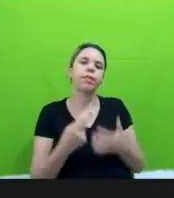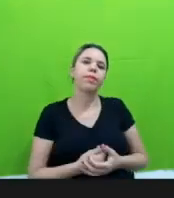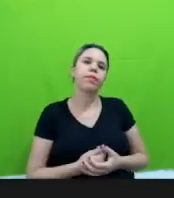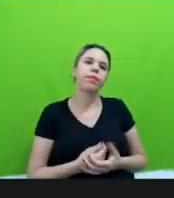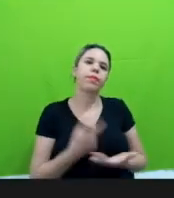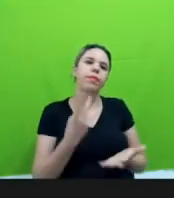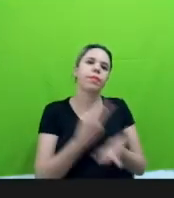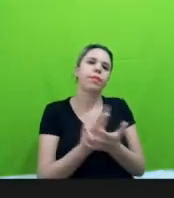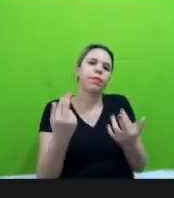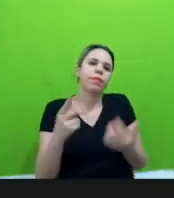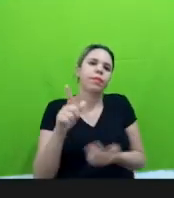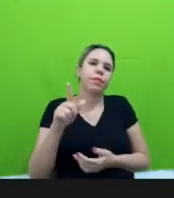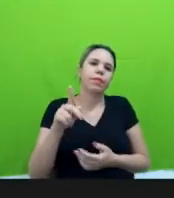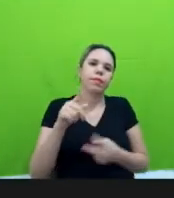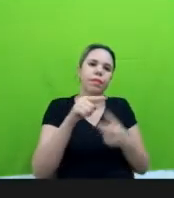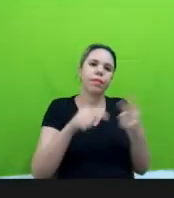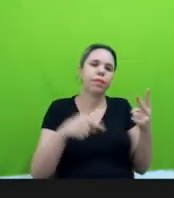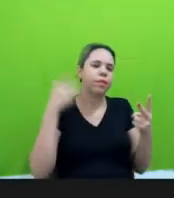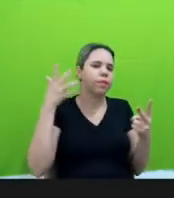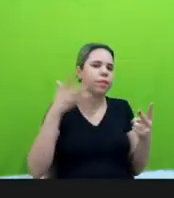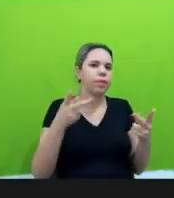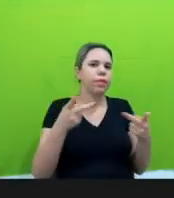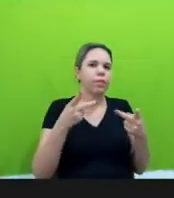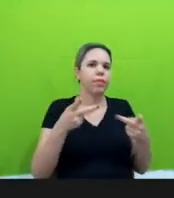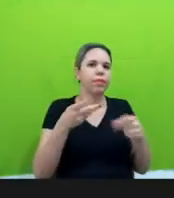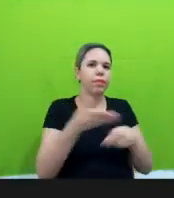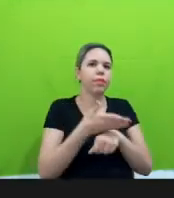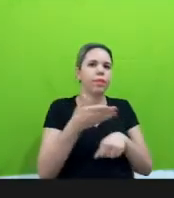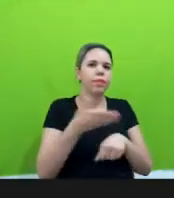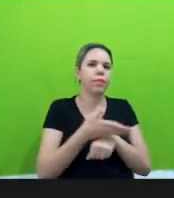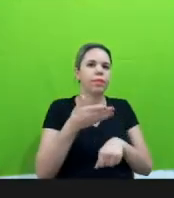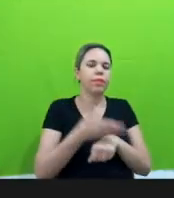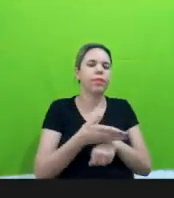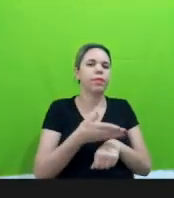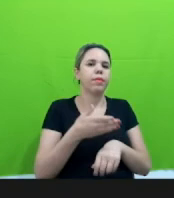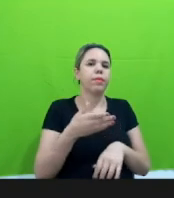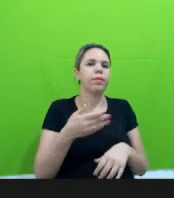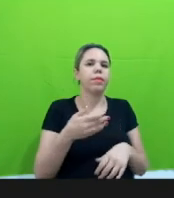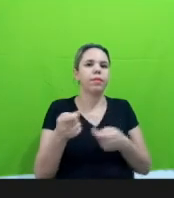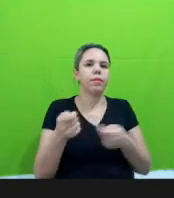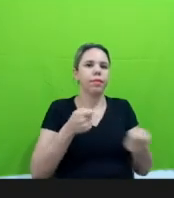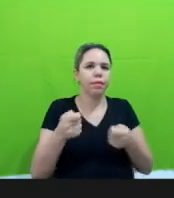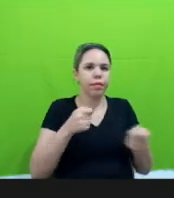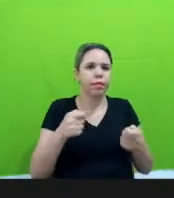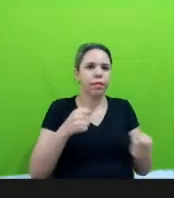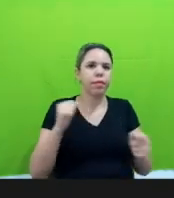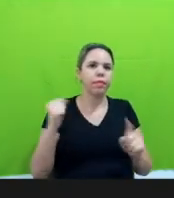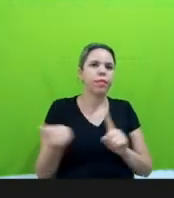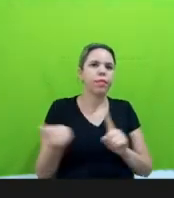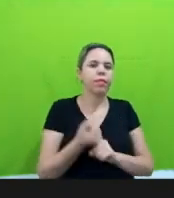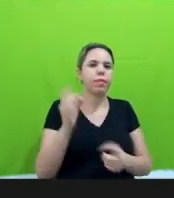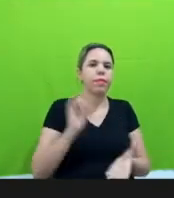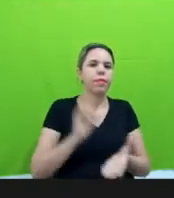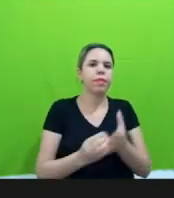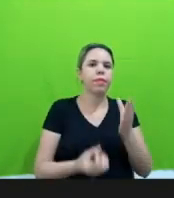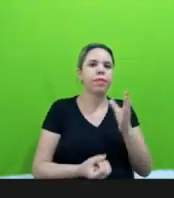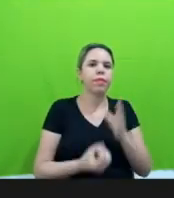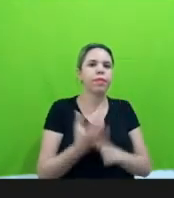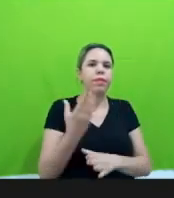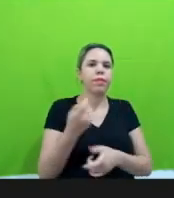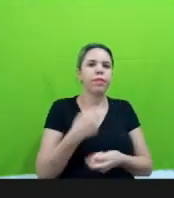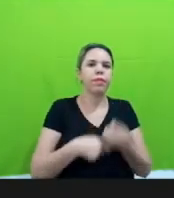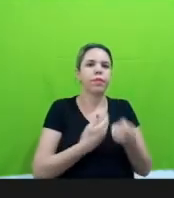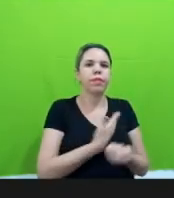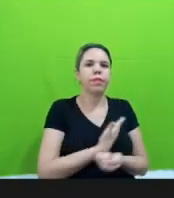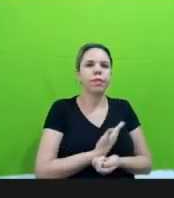do Paulo, a mesma coisa do Bruno, convidar as pessoas a participarem dessa brincadeira do controle social. que é muito efetivo, o controle social da administração pública,